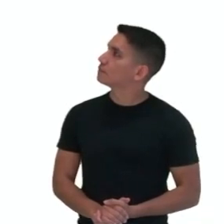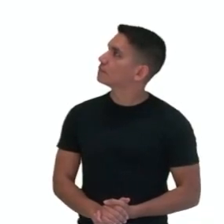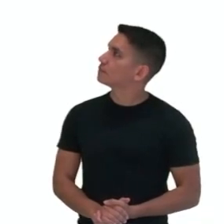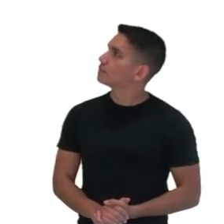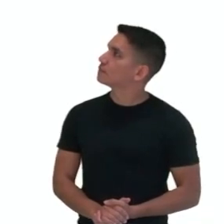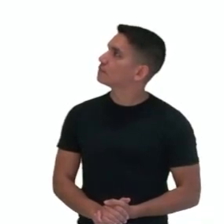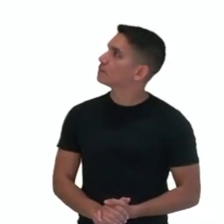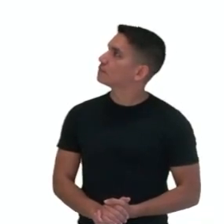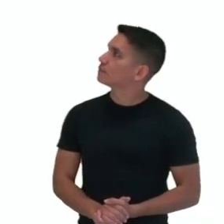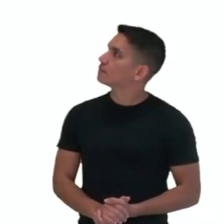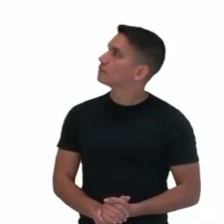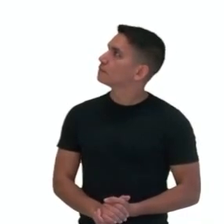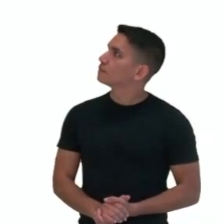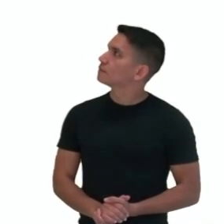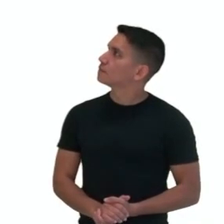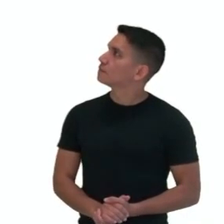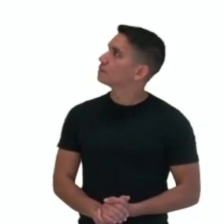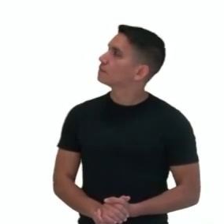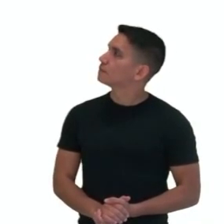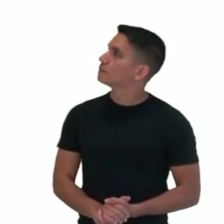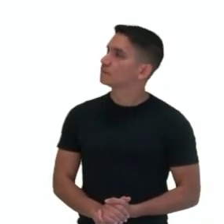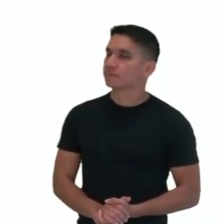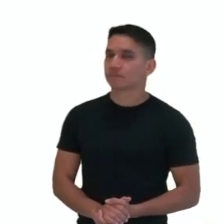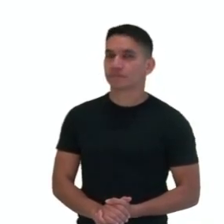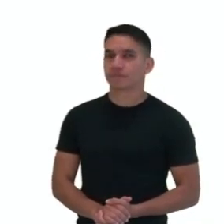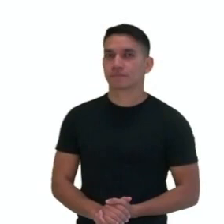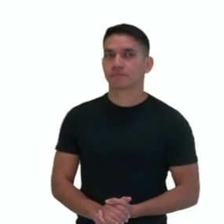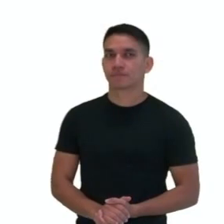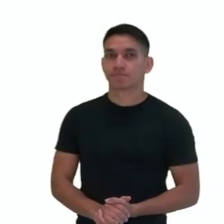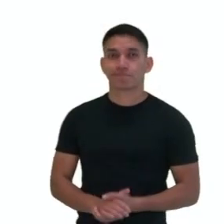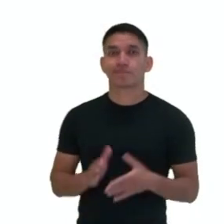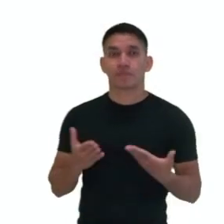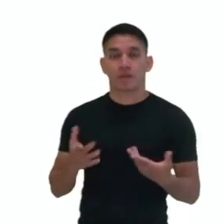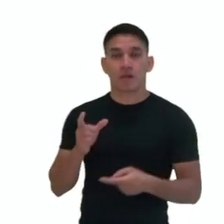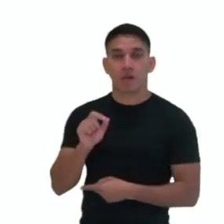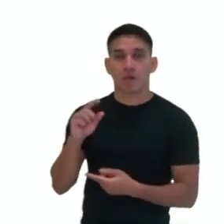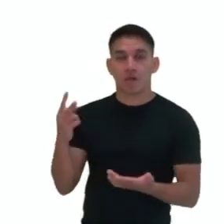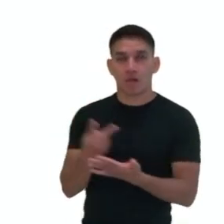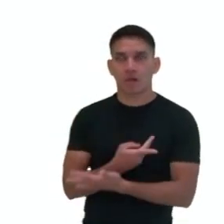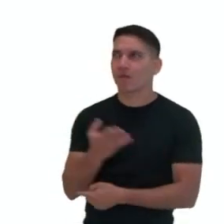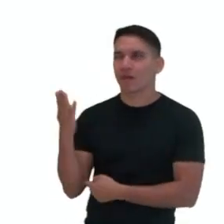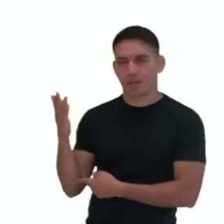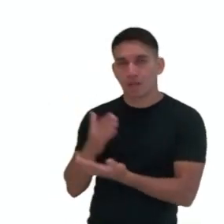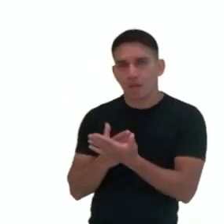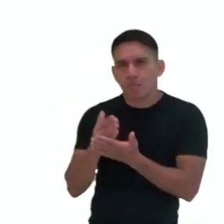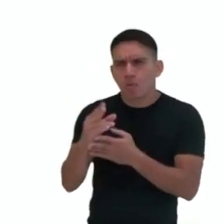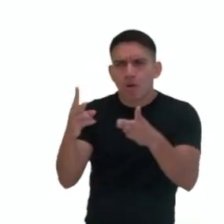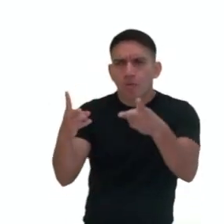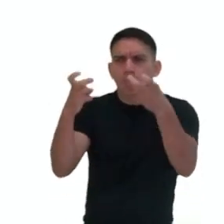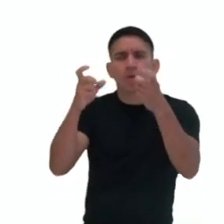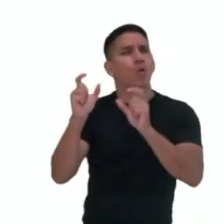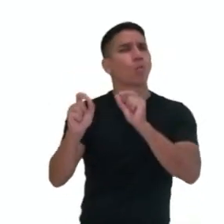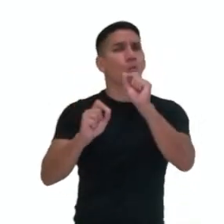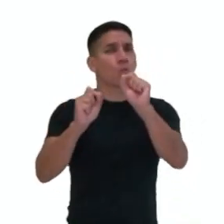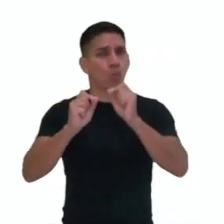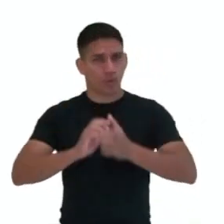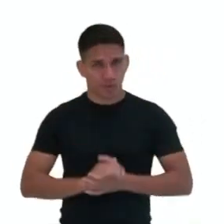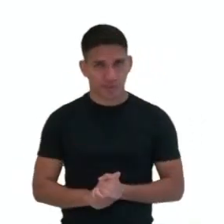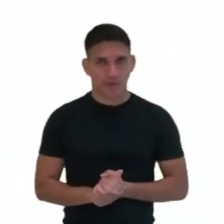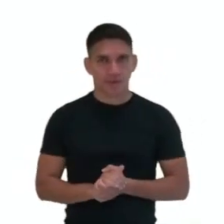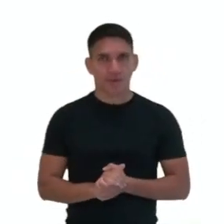e trêmula, pedir para ir ao banheiro. Então, já no início nós percebemos o quê?